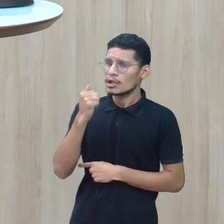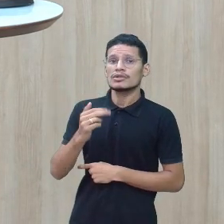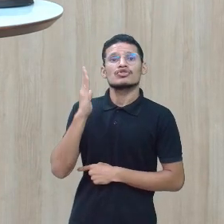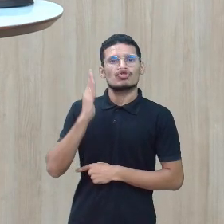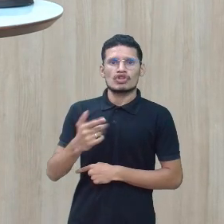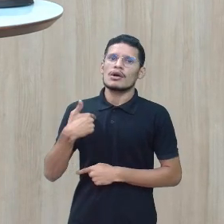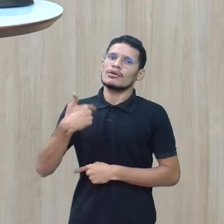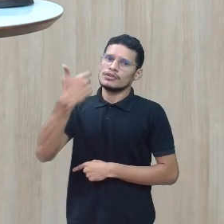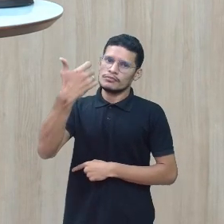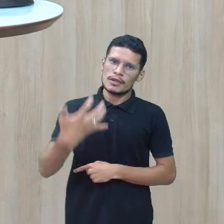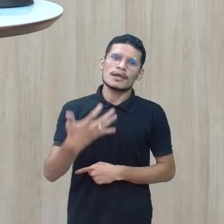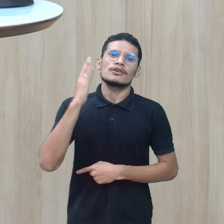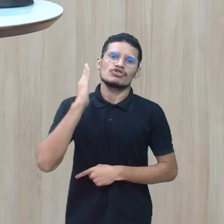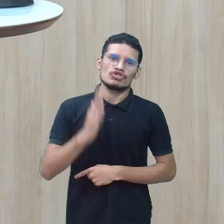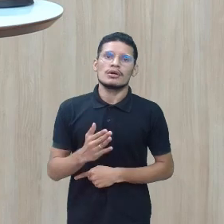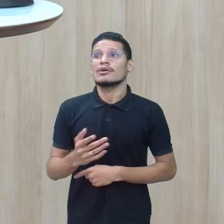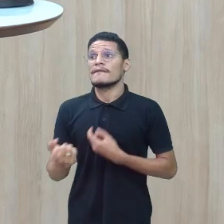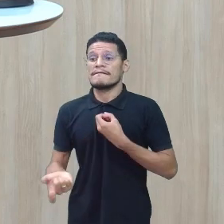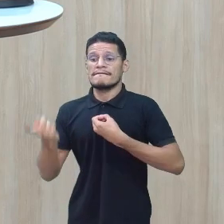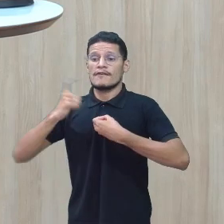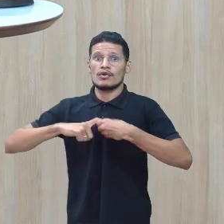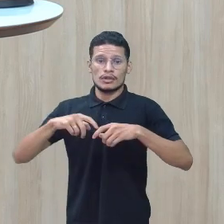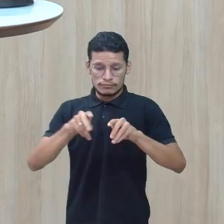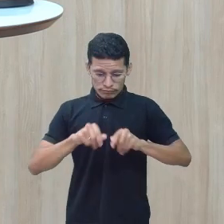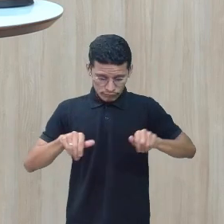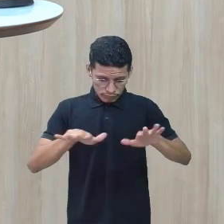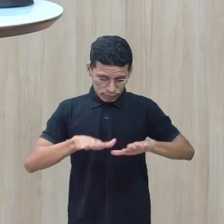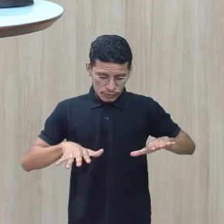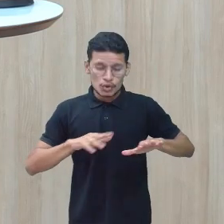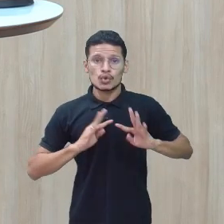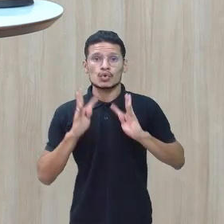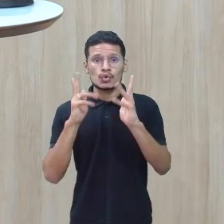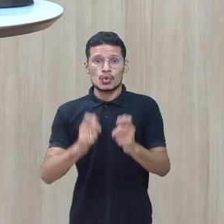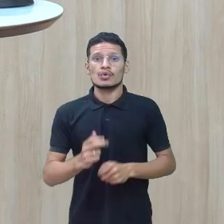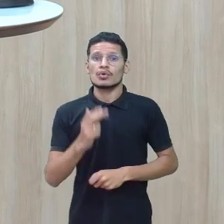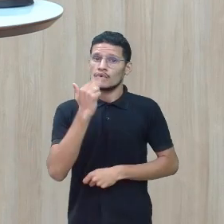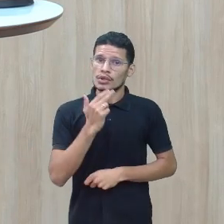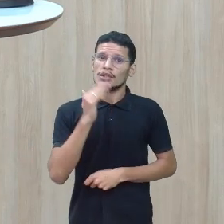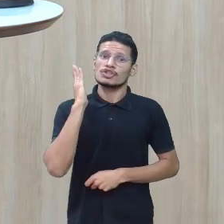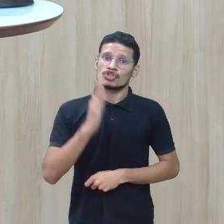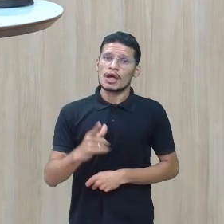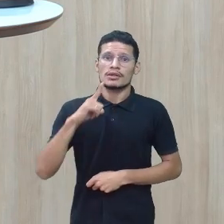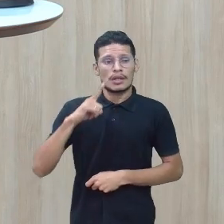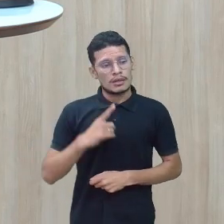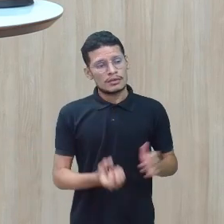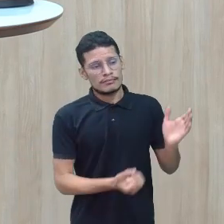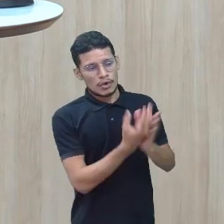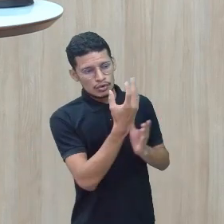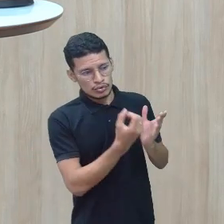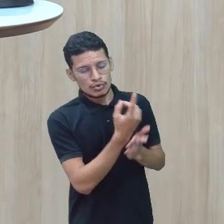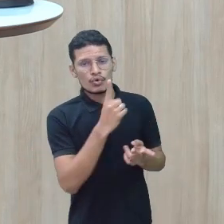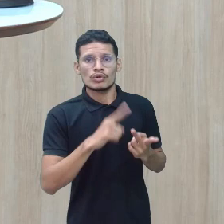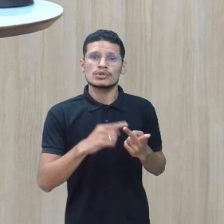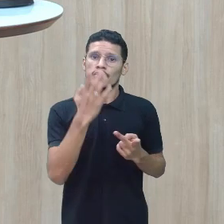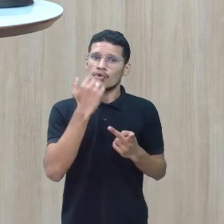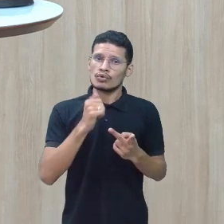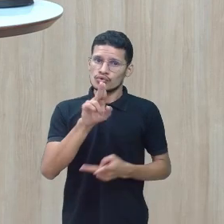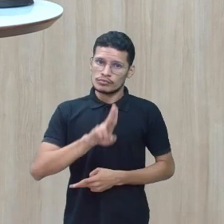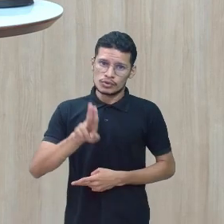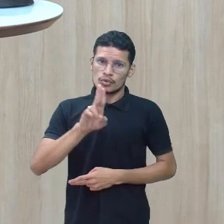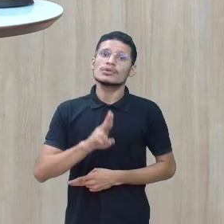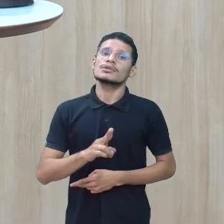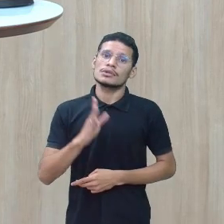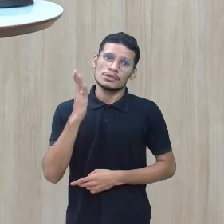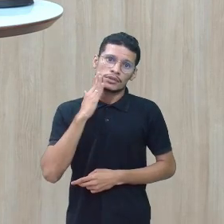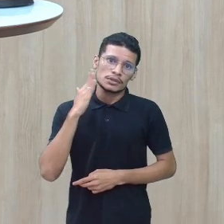já falei. Eles devolvem ao solo todos os nutrientes contidos nos produtores, nos consumidores.